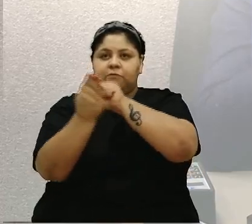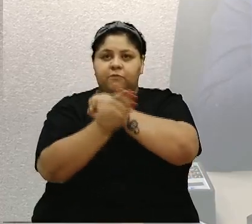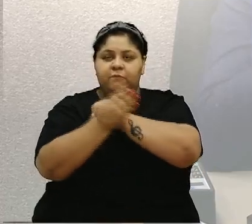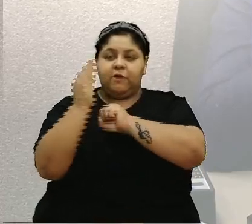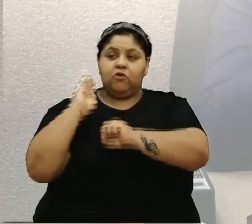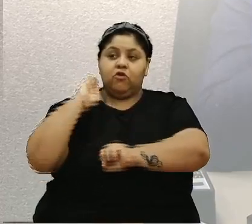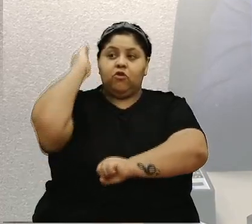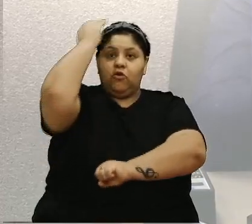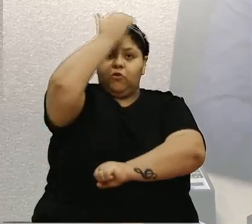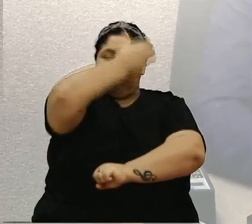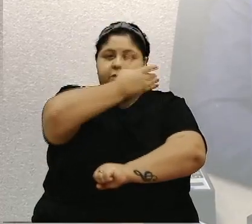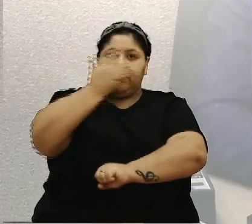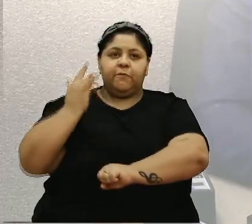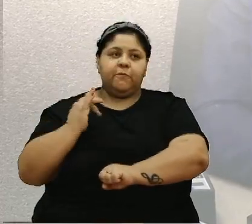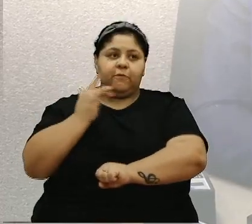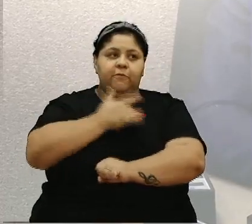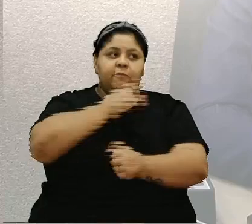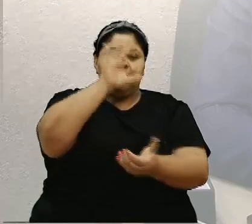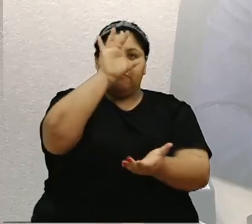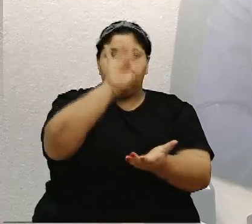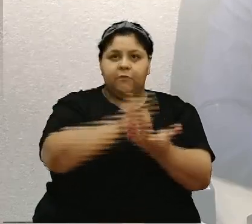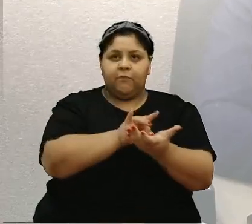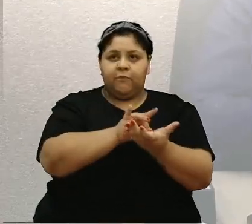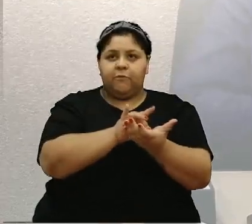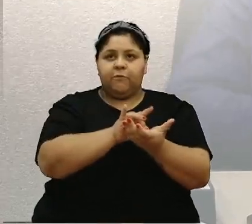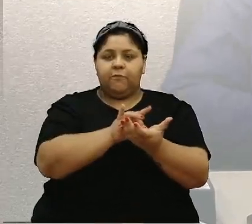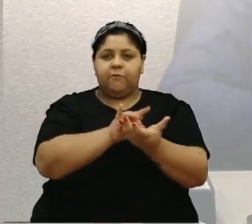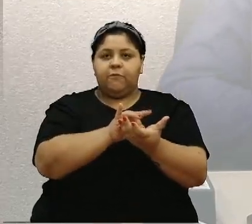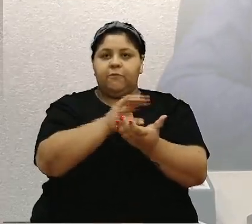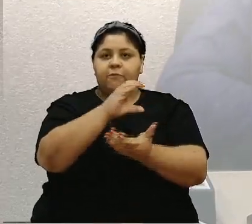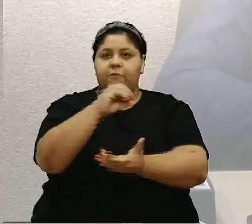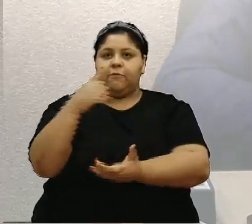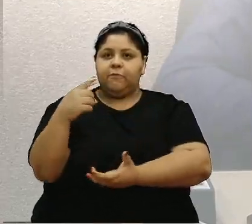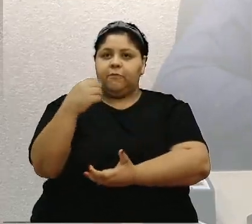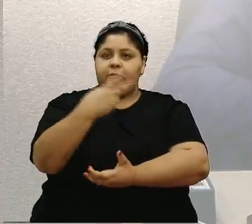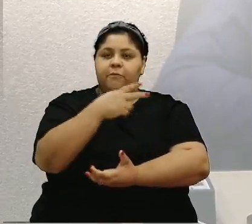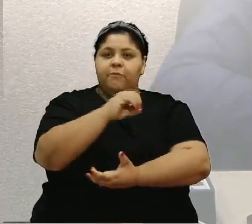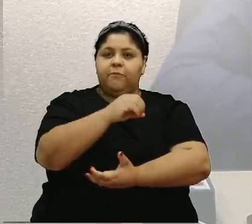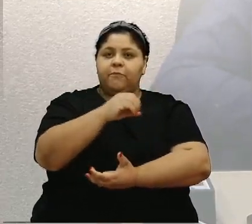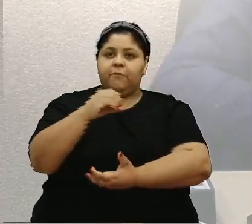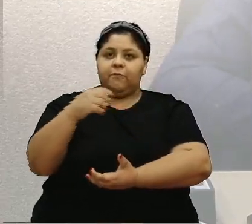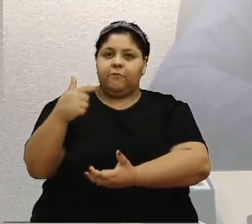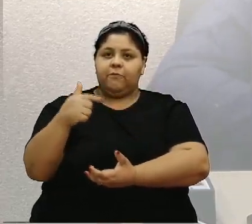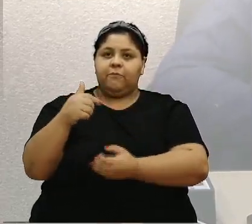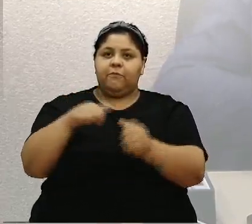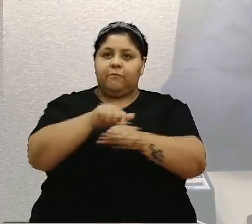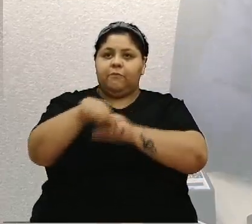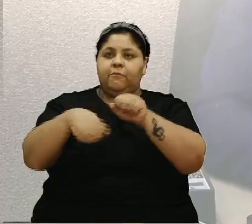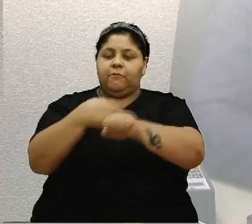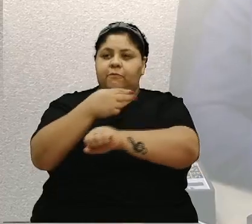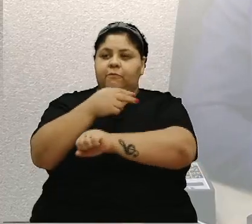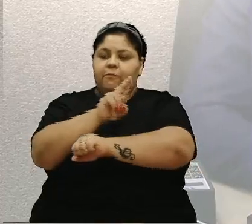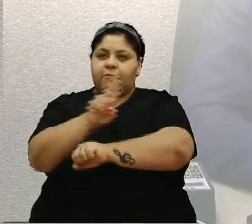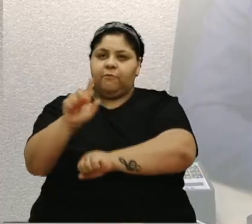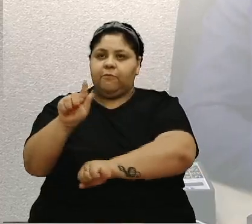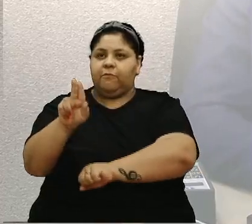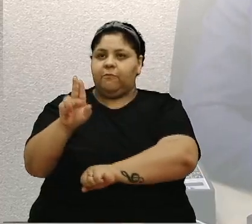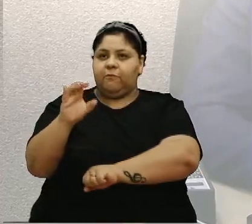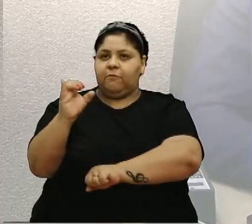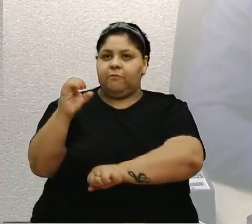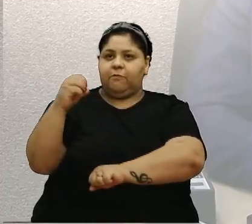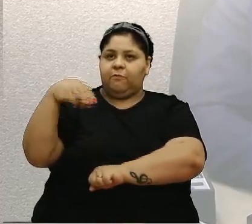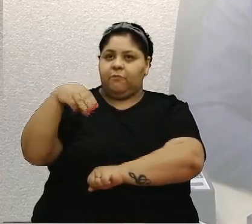Saúde, regularizada pela Instrução Normativa 01/2007, com o nome de Rua Guiomar Maria Peroso